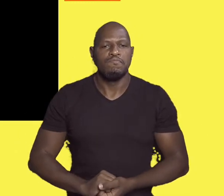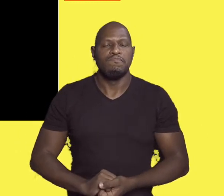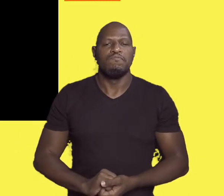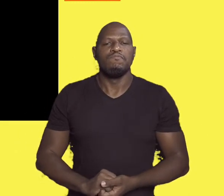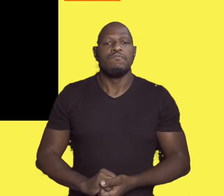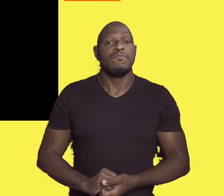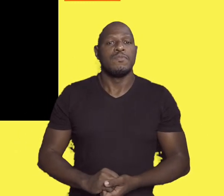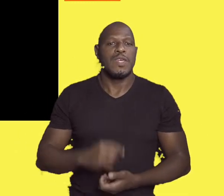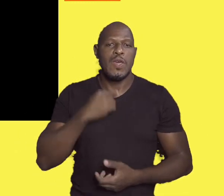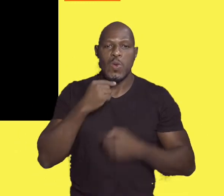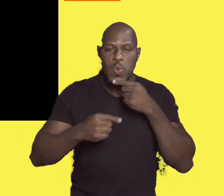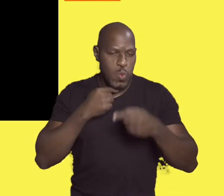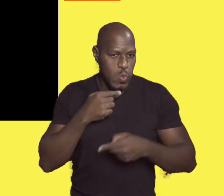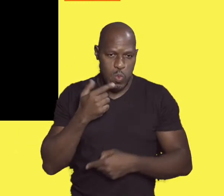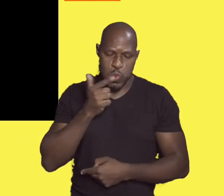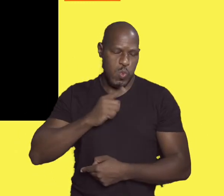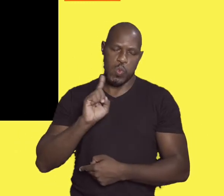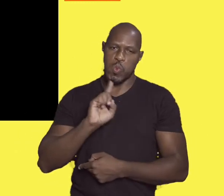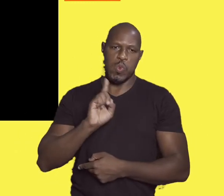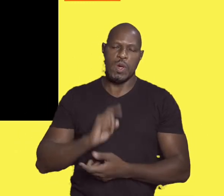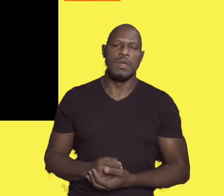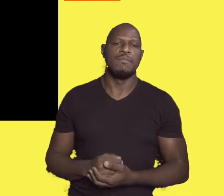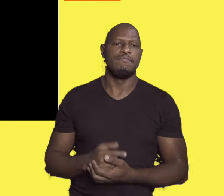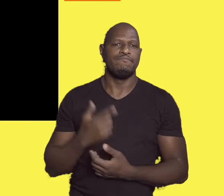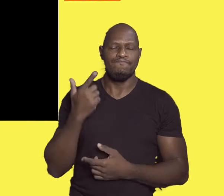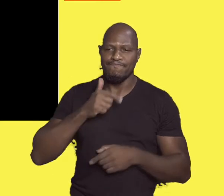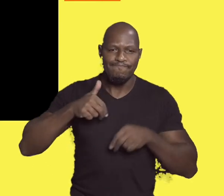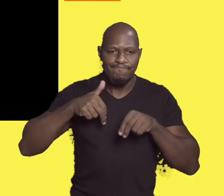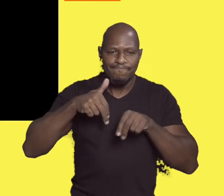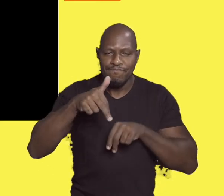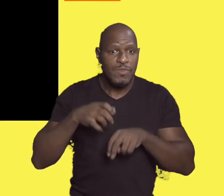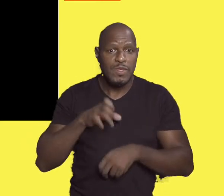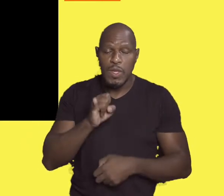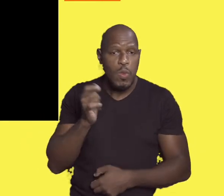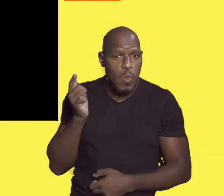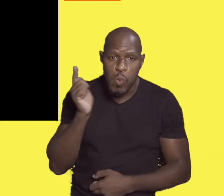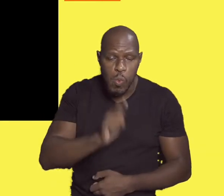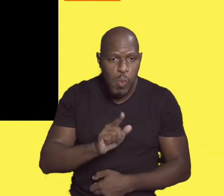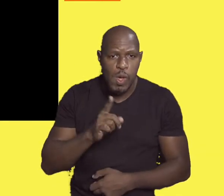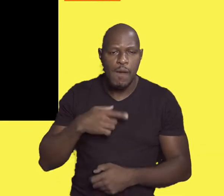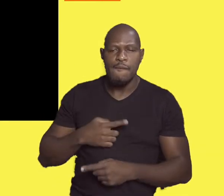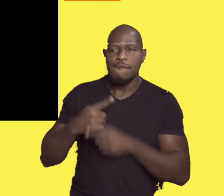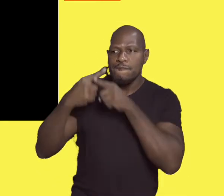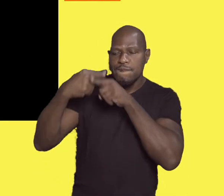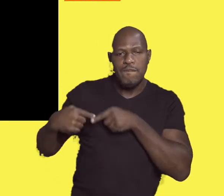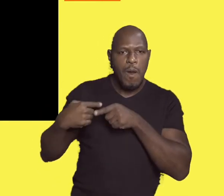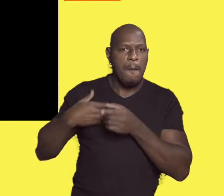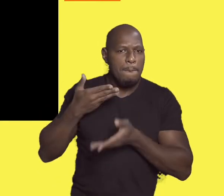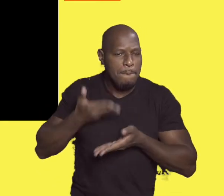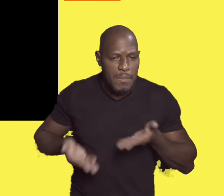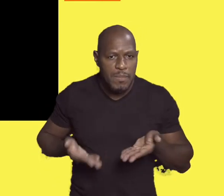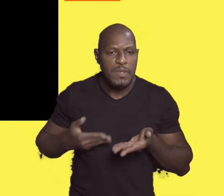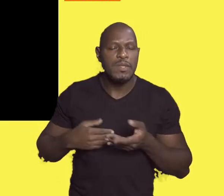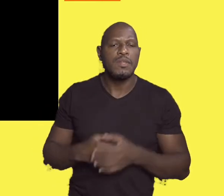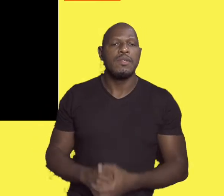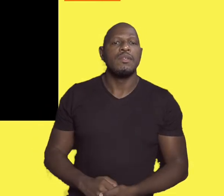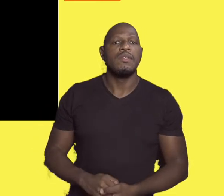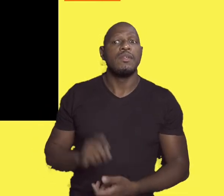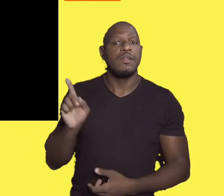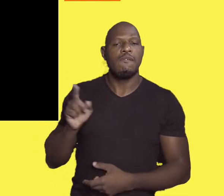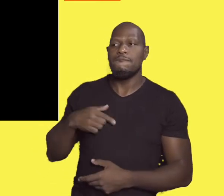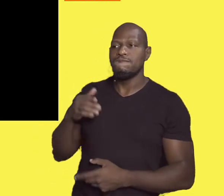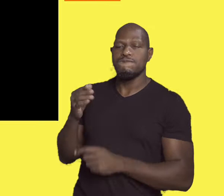e ninguém consegue. Com o detalhe de que quem não consegue, quem desafiava ela e perdia,